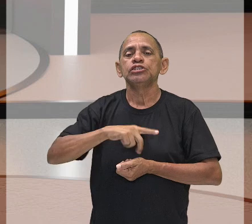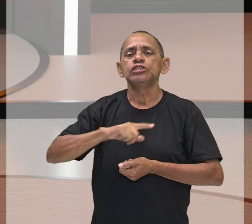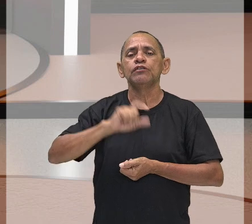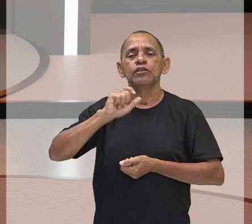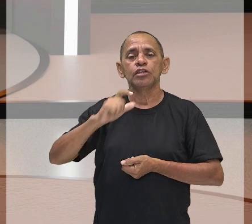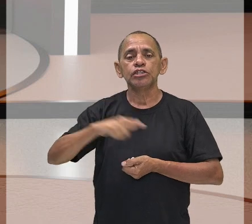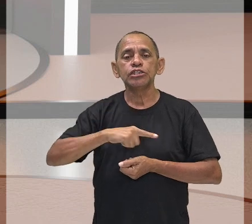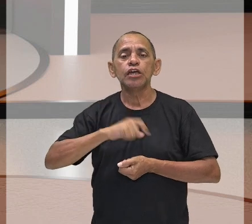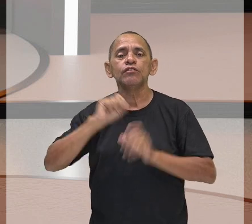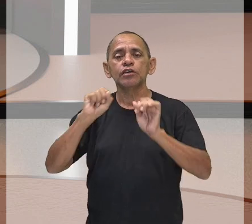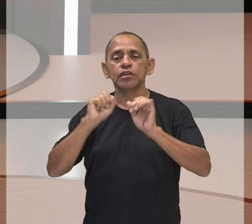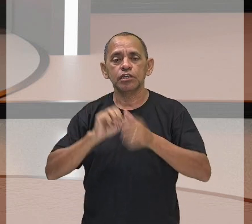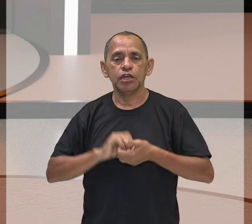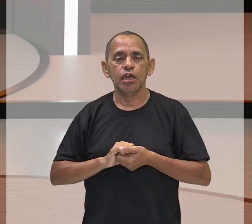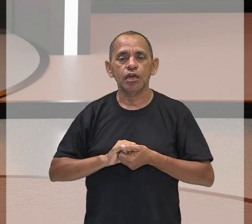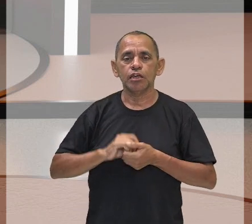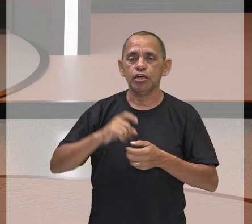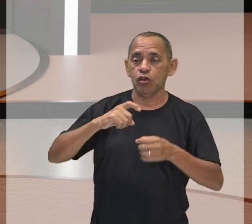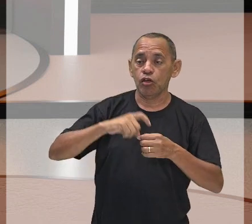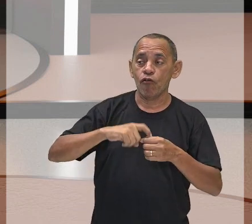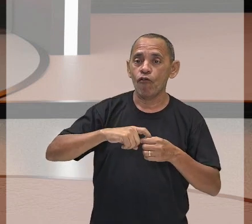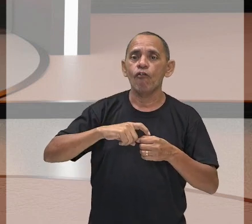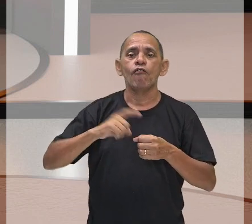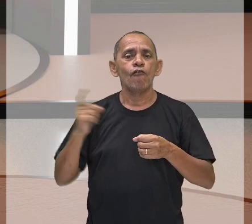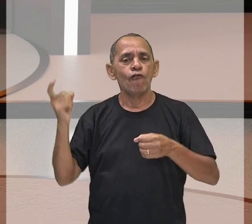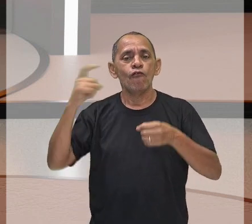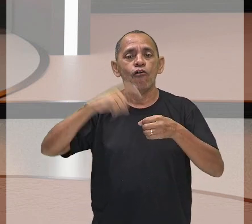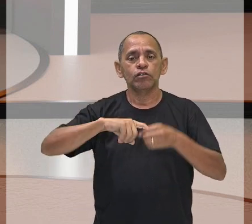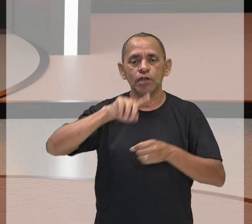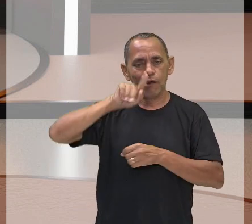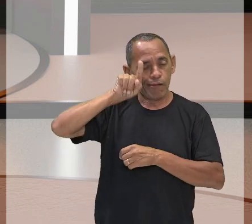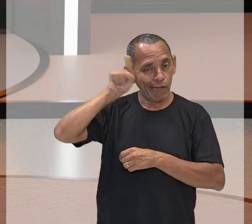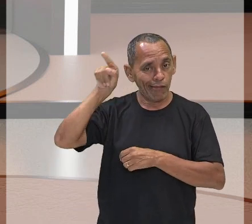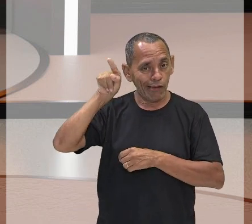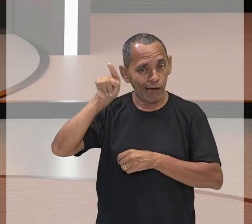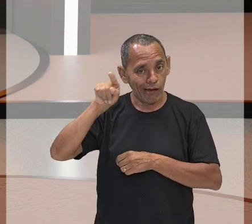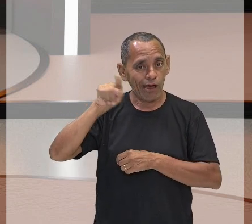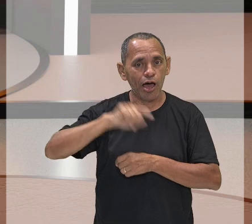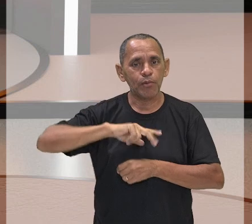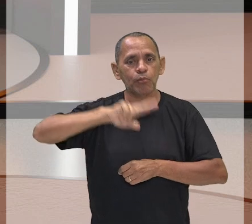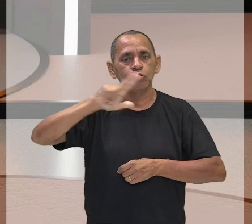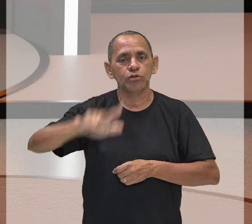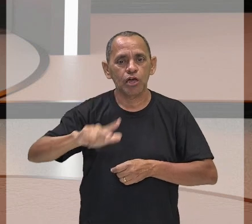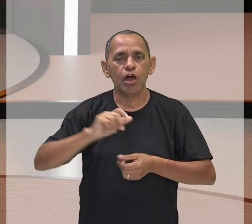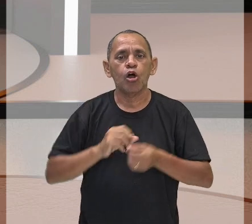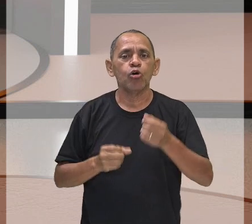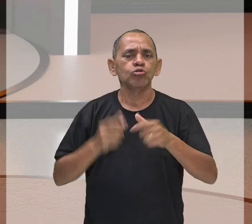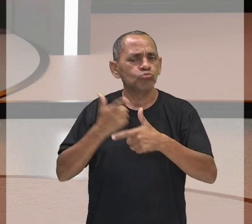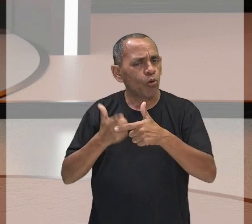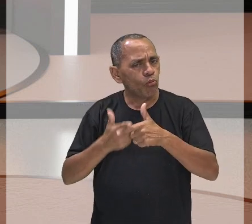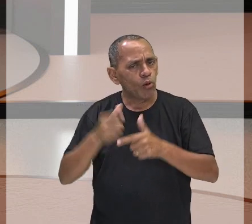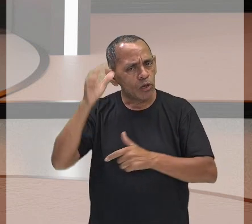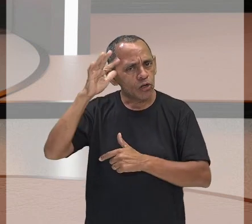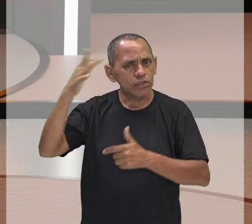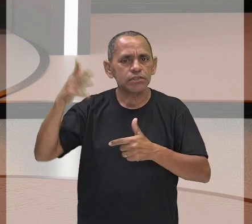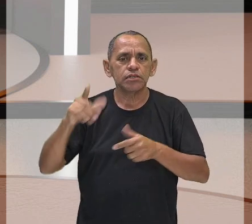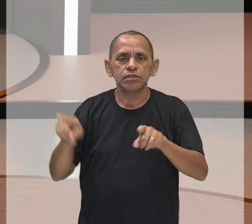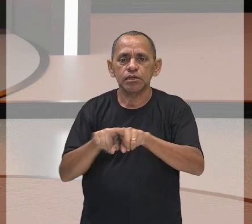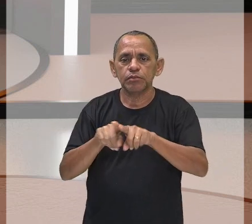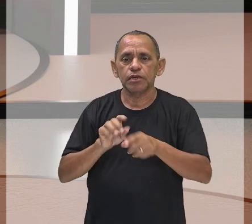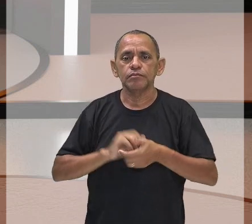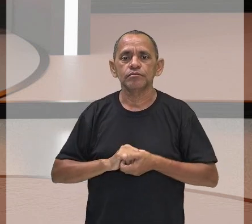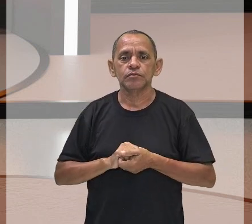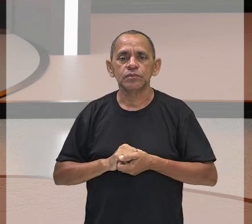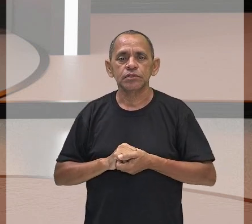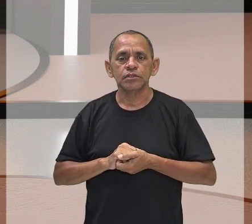tentar resolver esses problemas que estavam emergindo ali em Portugal, de fato. Então ele resolve deixar o seu filho